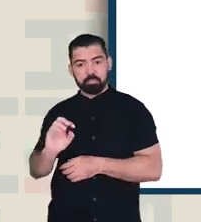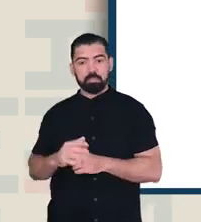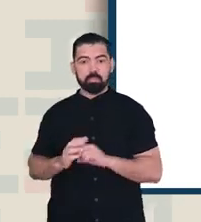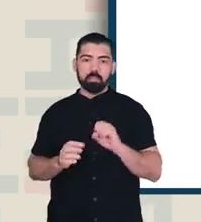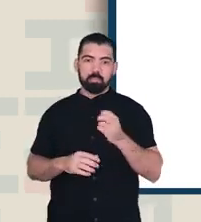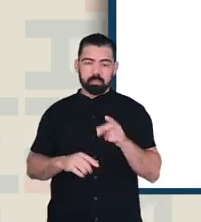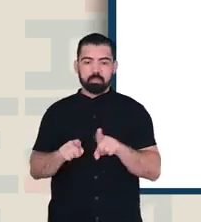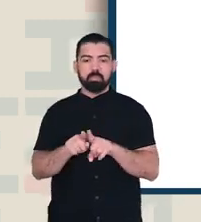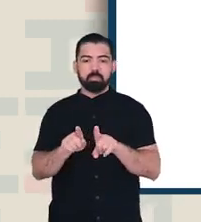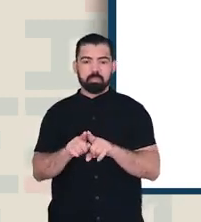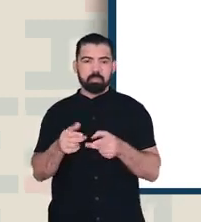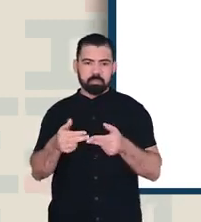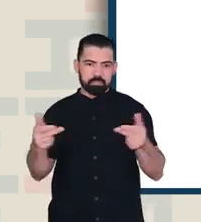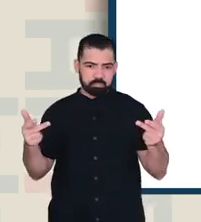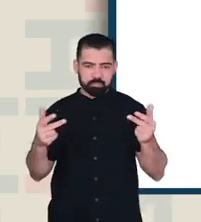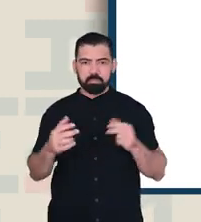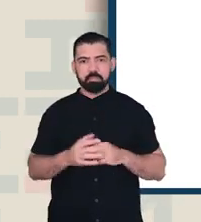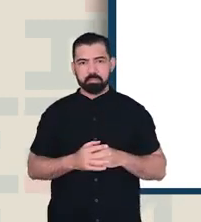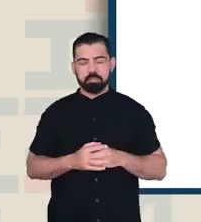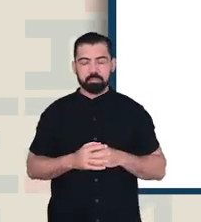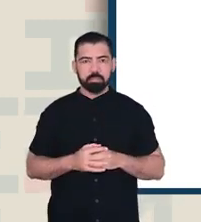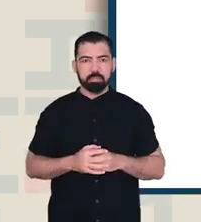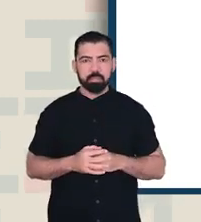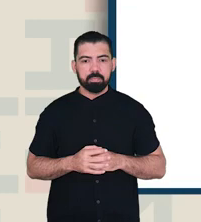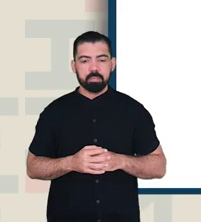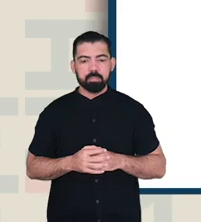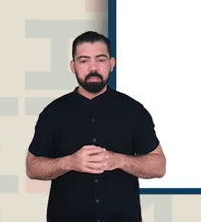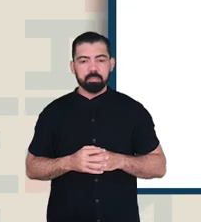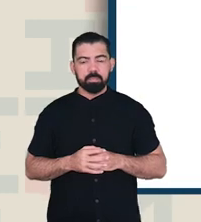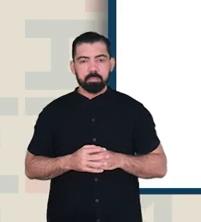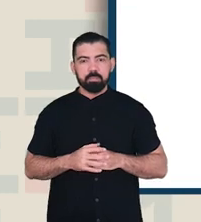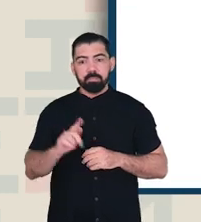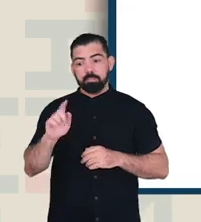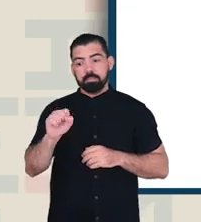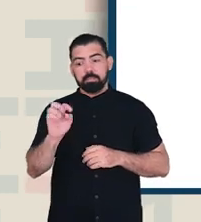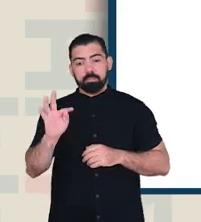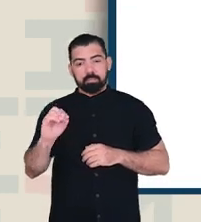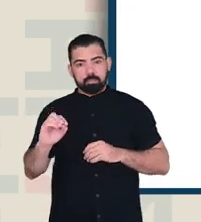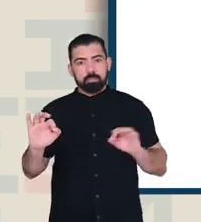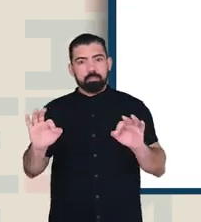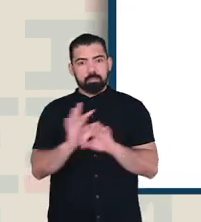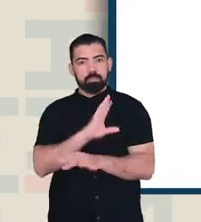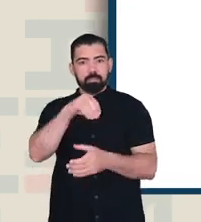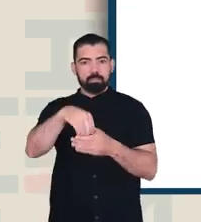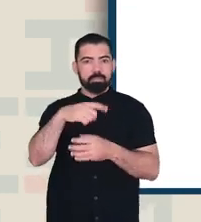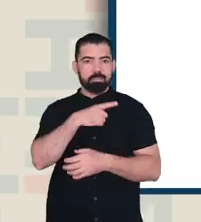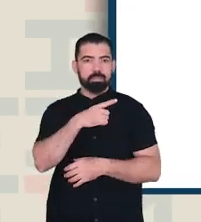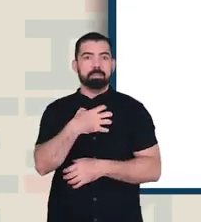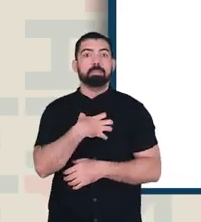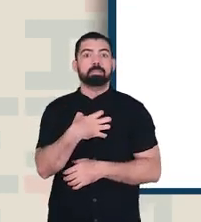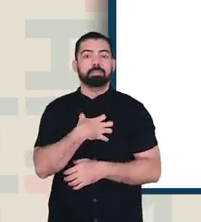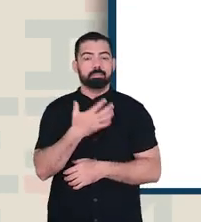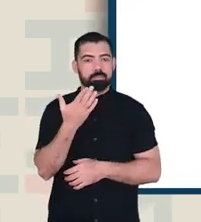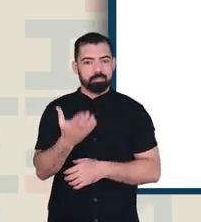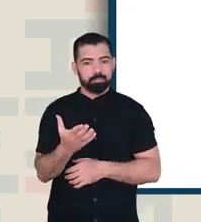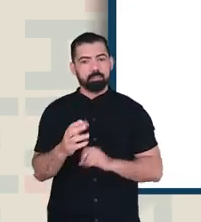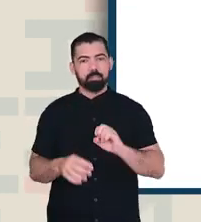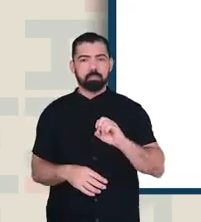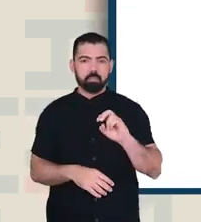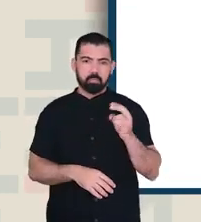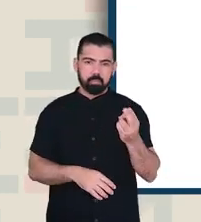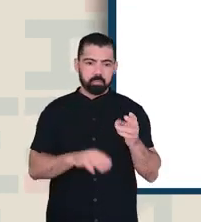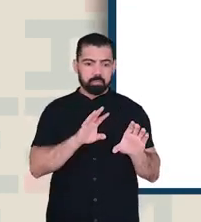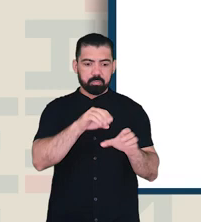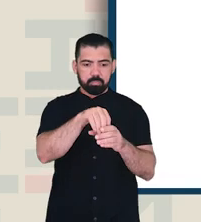está governado por um gesto, um macrogesto, um gesto completo que dá um sentido. E dentro de